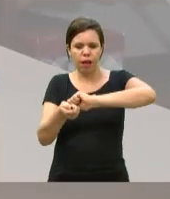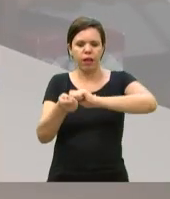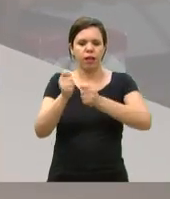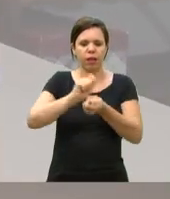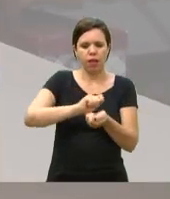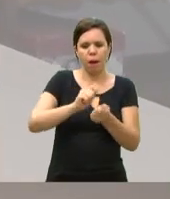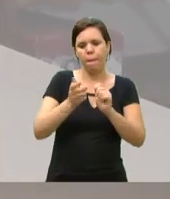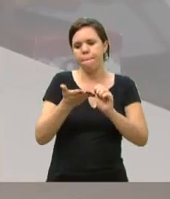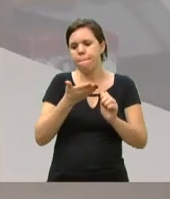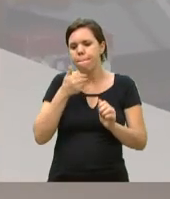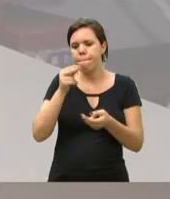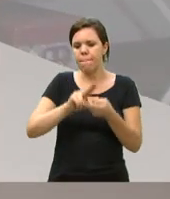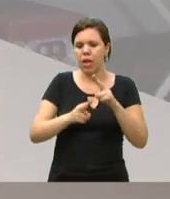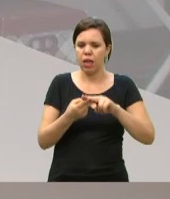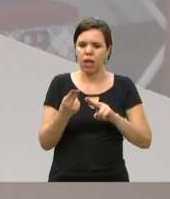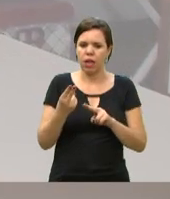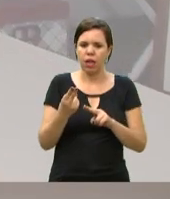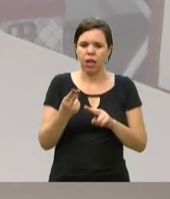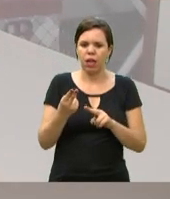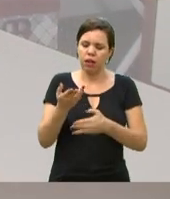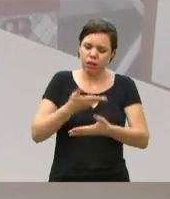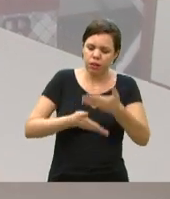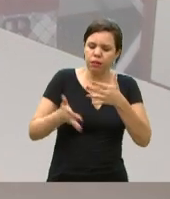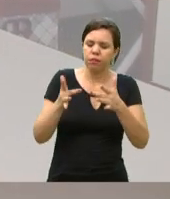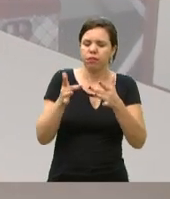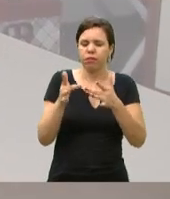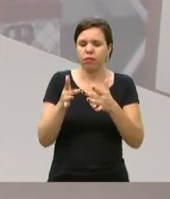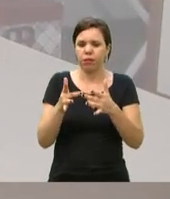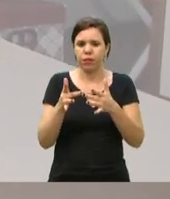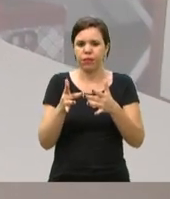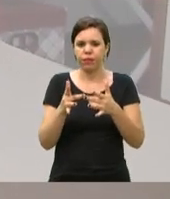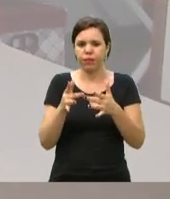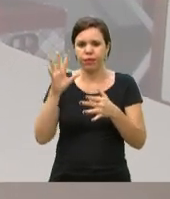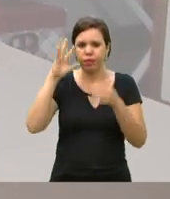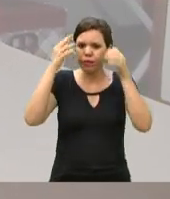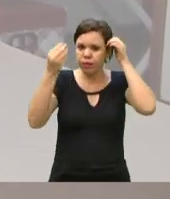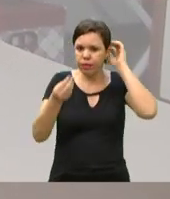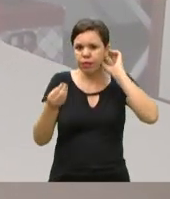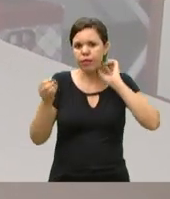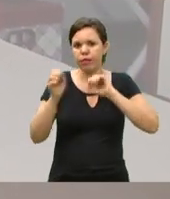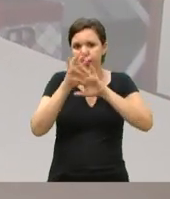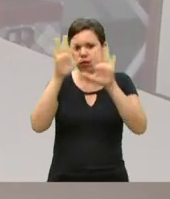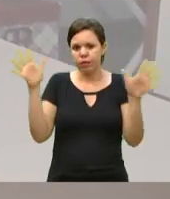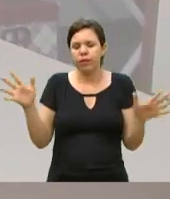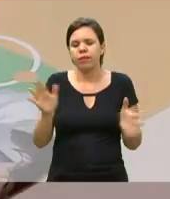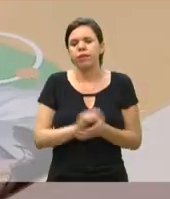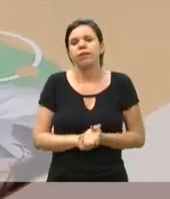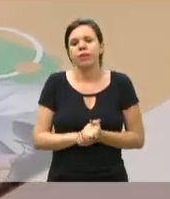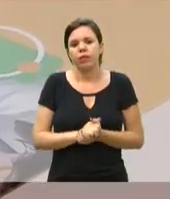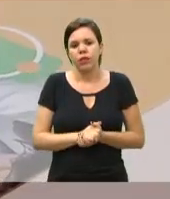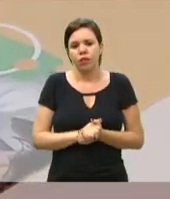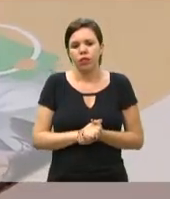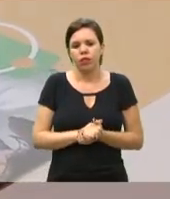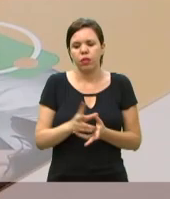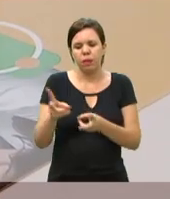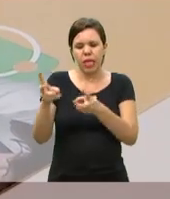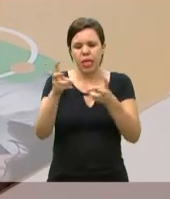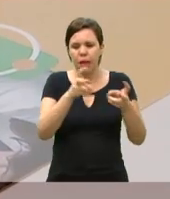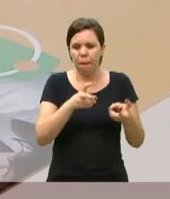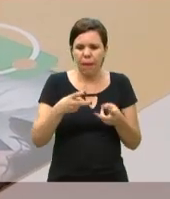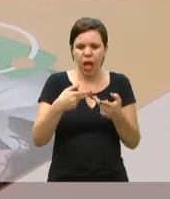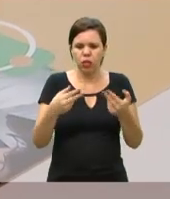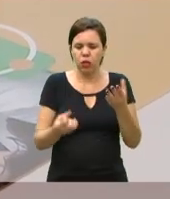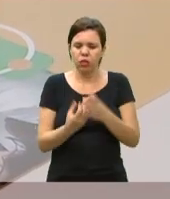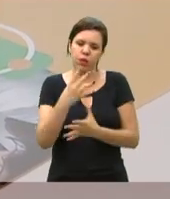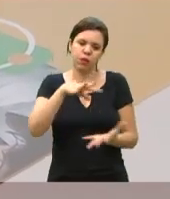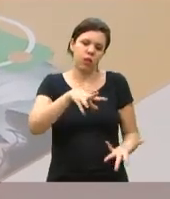adaptabilidade melhor na área social, não é? Um entendimento de mundo melhor. Não é